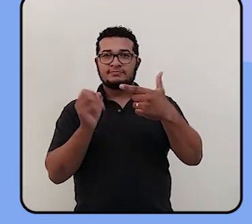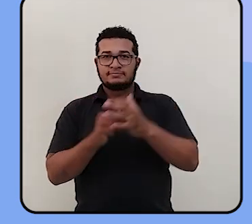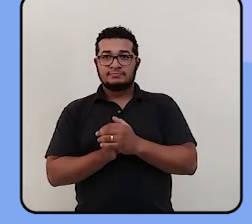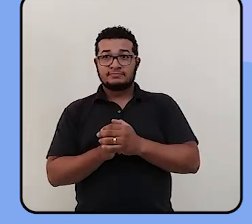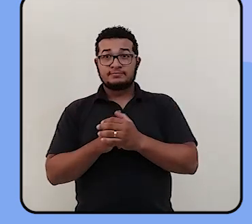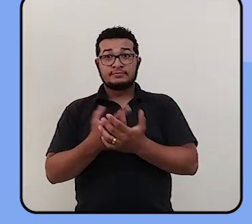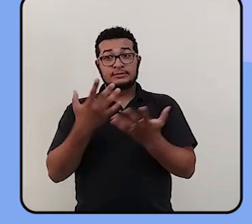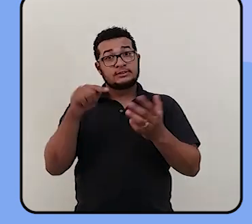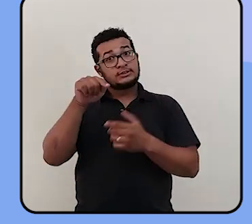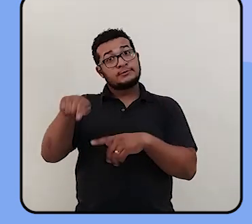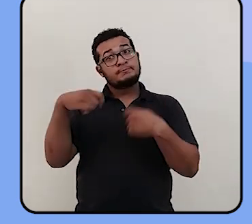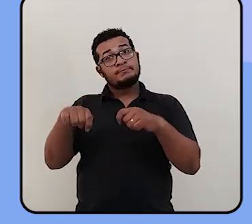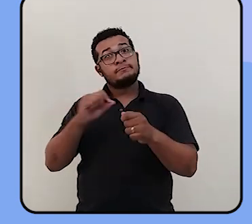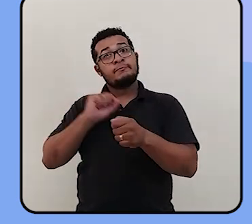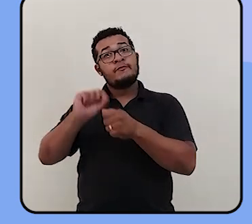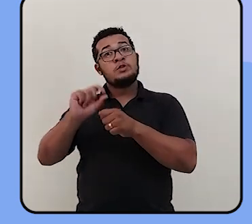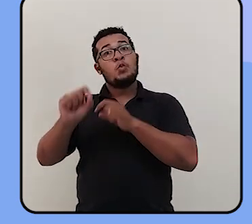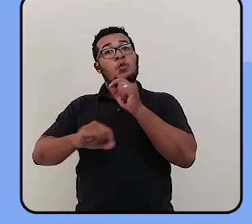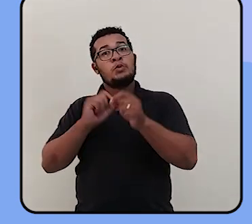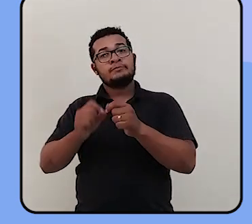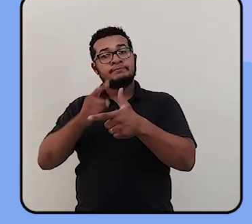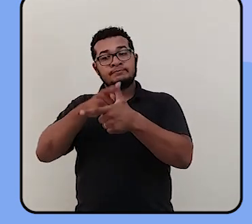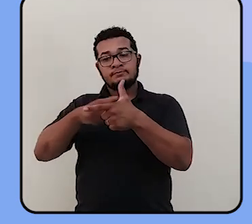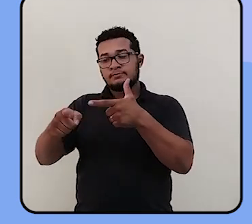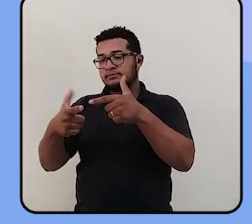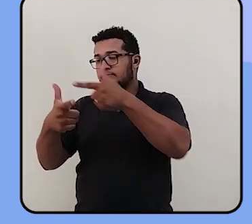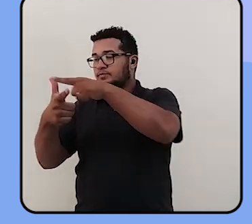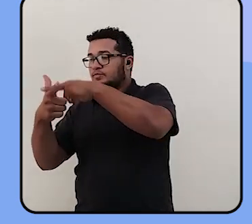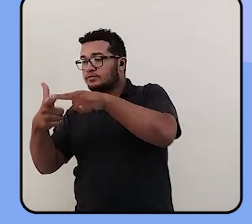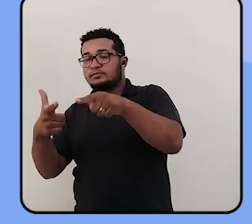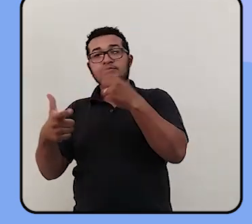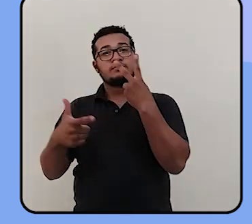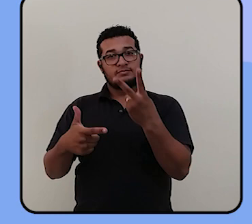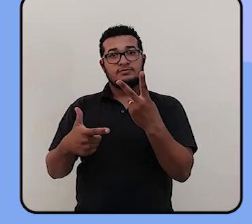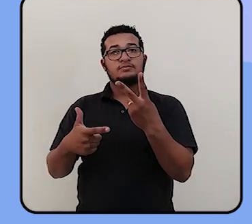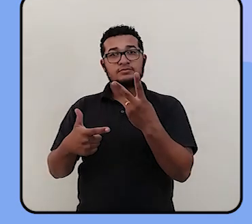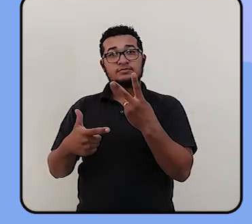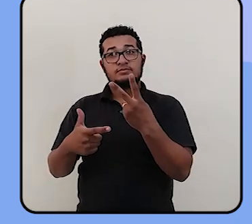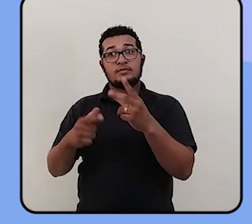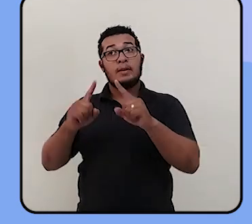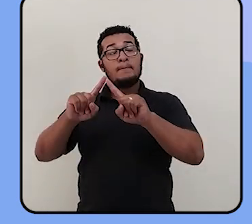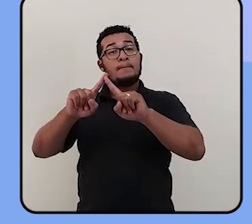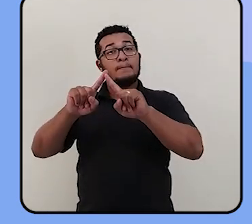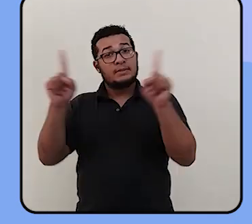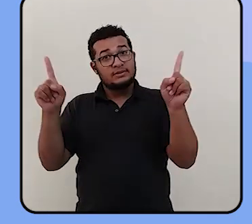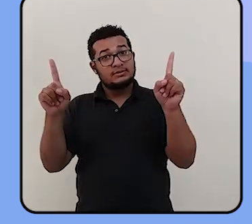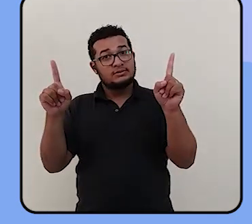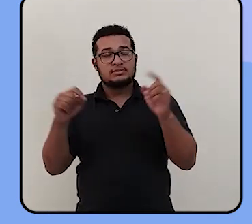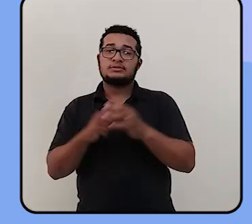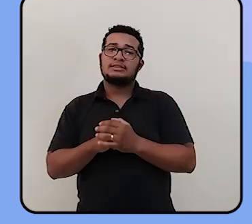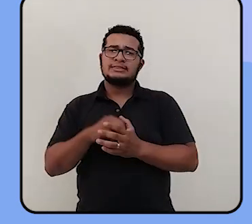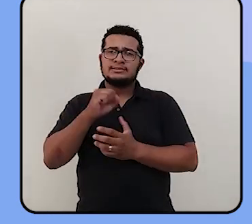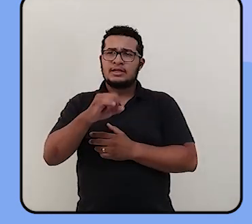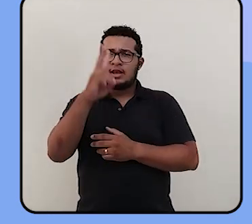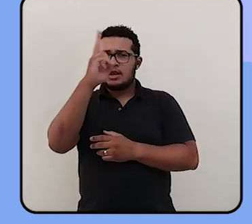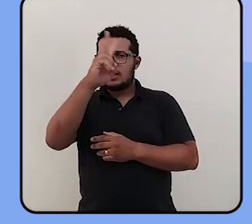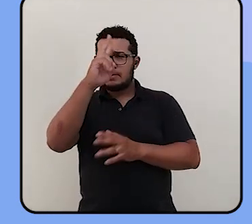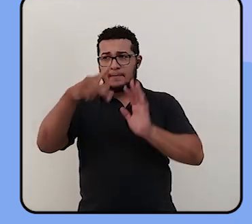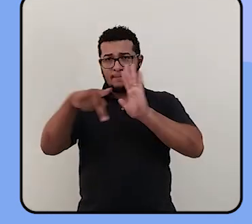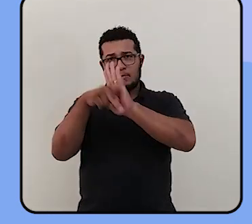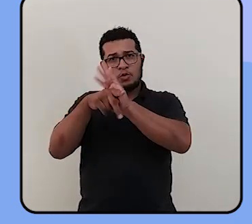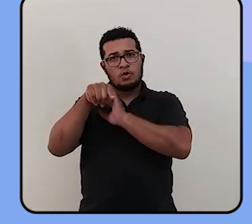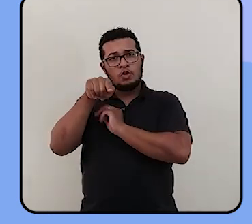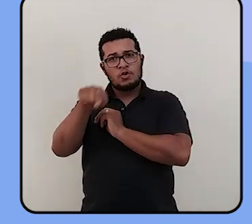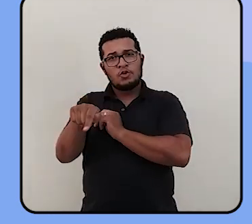fazer duas divisões e comparar essas constantes de proporcionalidade. Mas, se você lembrar